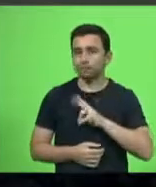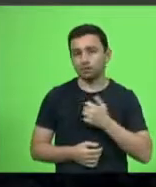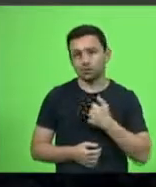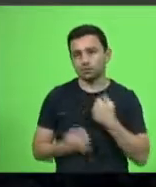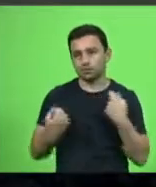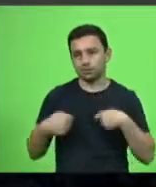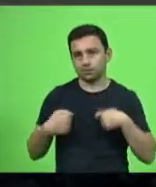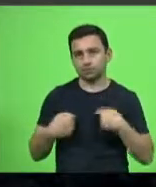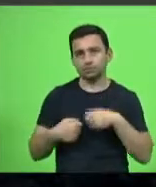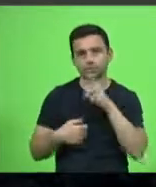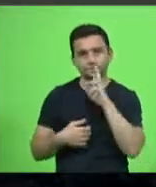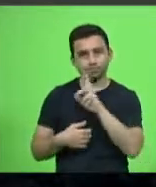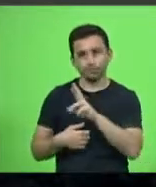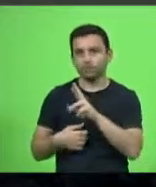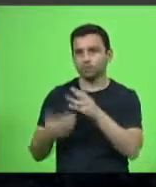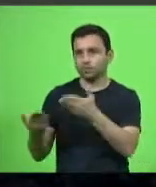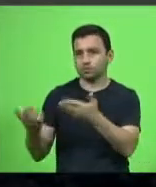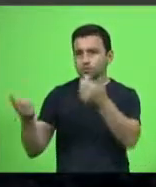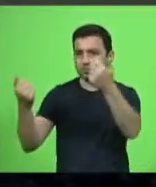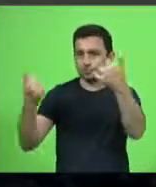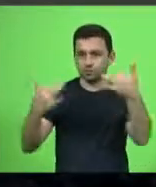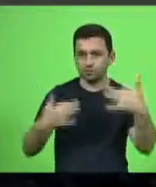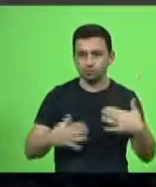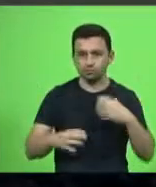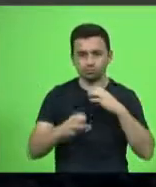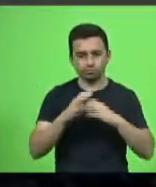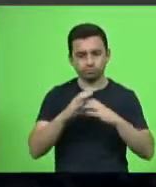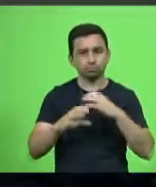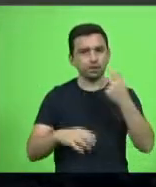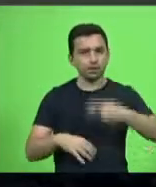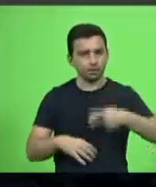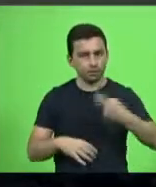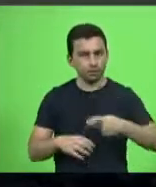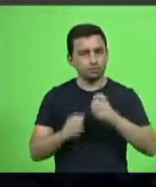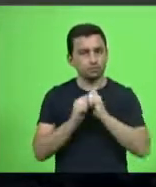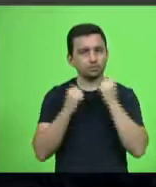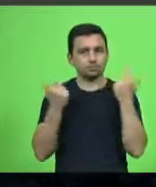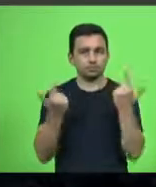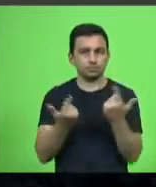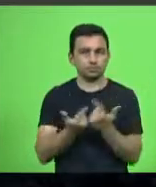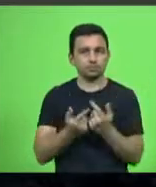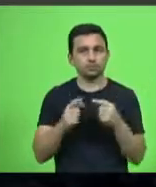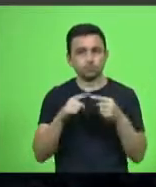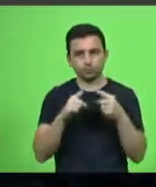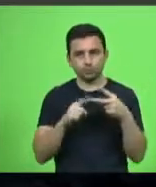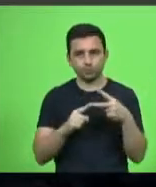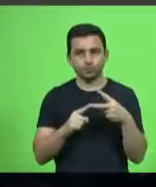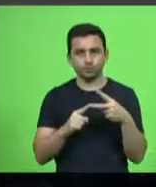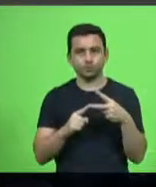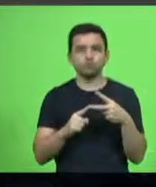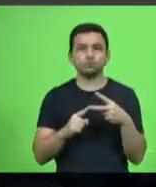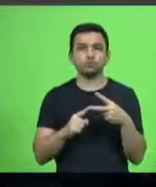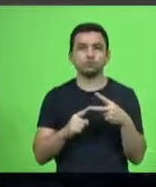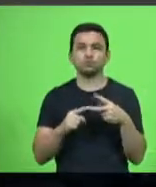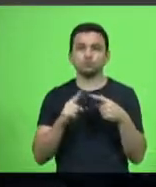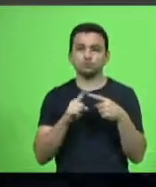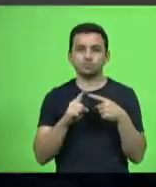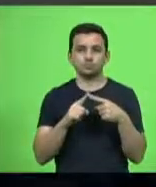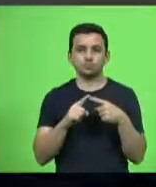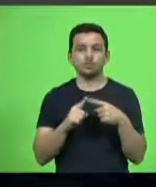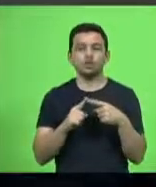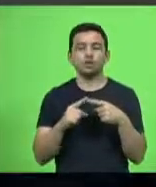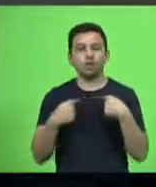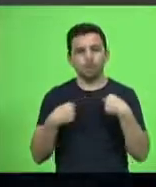relação ao seu pronunciamento em relação ao setor de comunicação dessa casa, até por duas razões. Uma, porque além de eu estar na